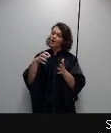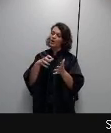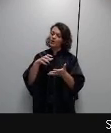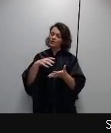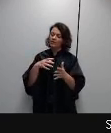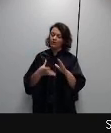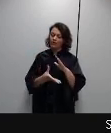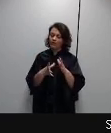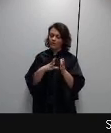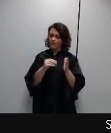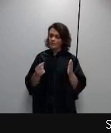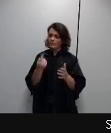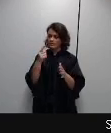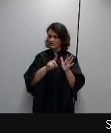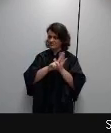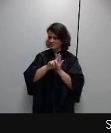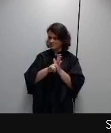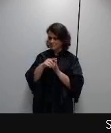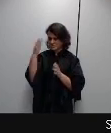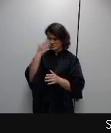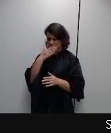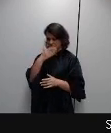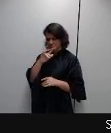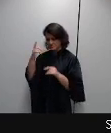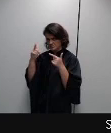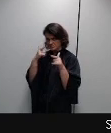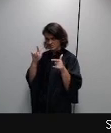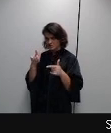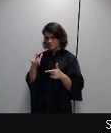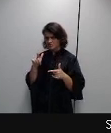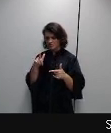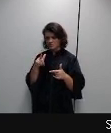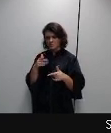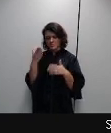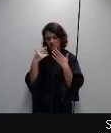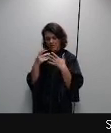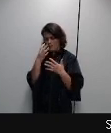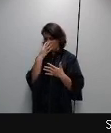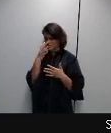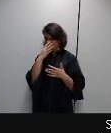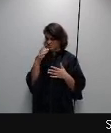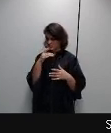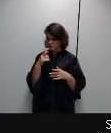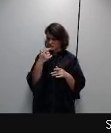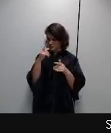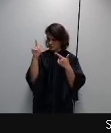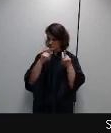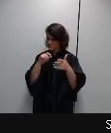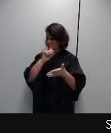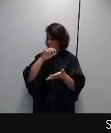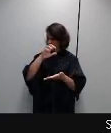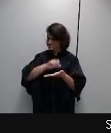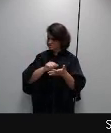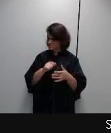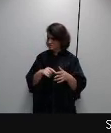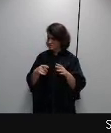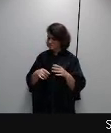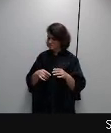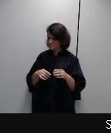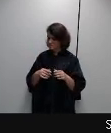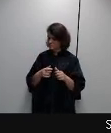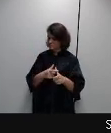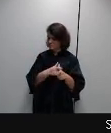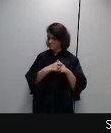reexame de fatos e provas do caderno processual para se apreciar a controvérsia circunscrita aos efeitos a litispendência o que